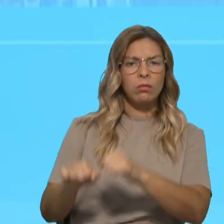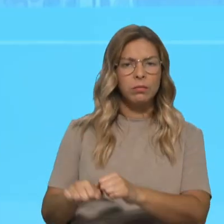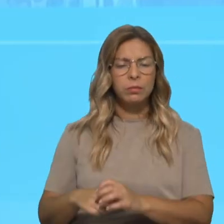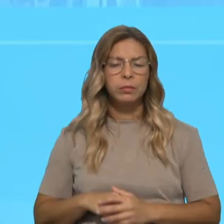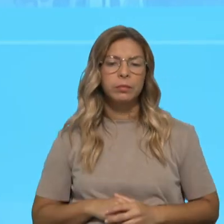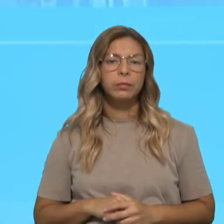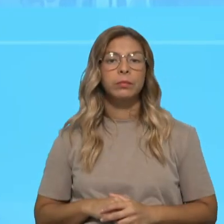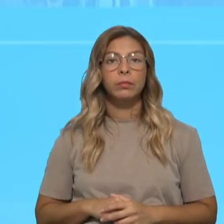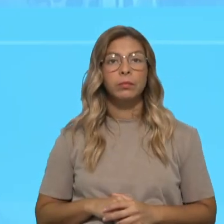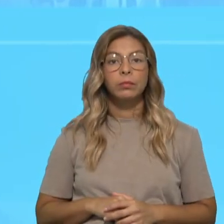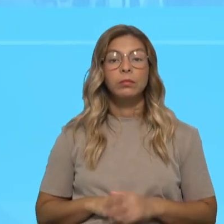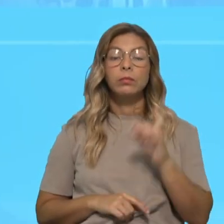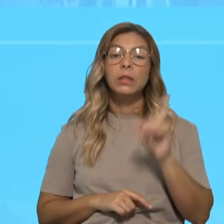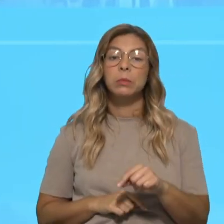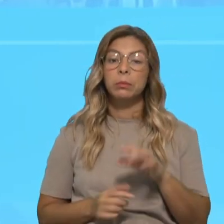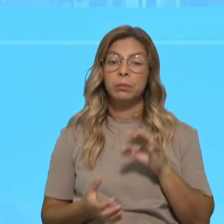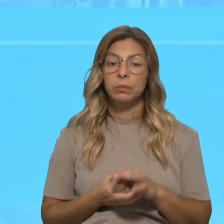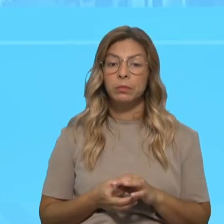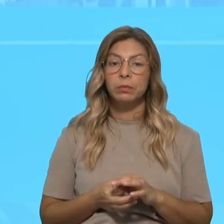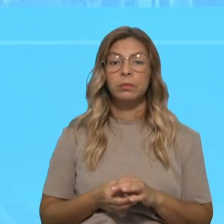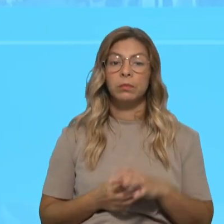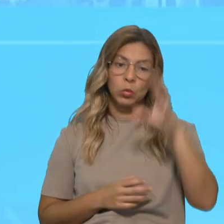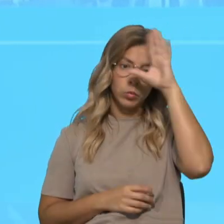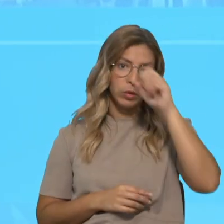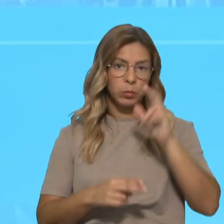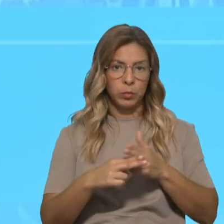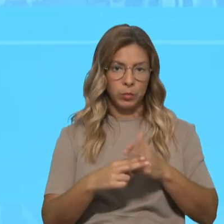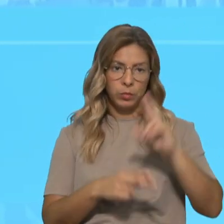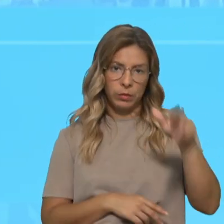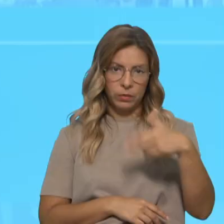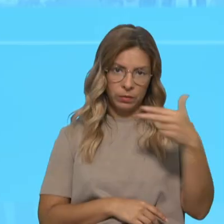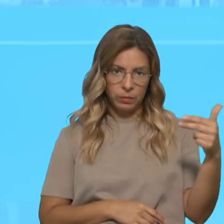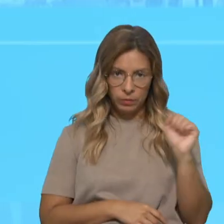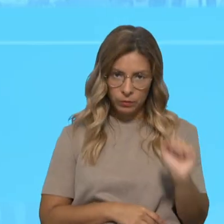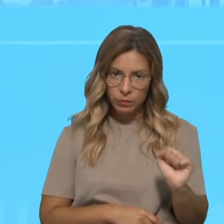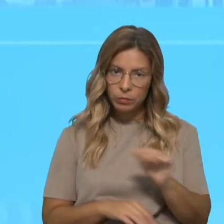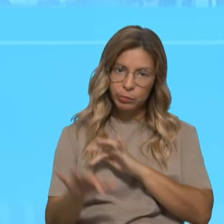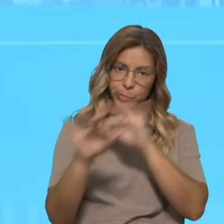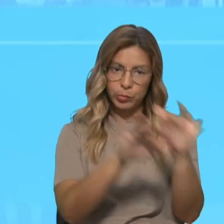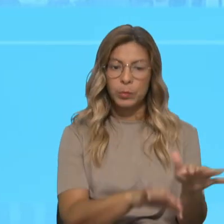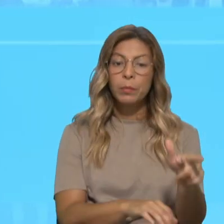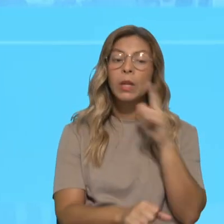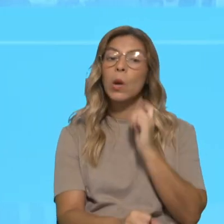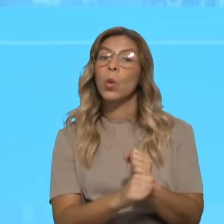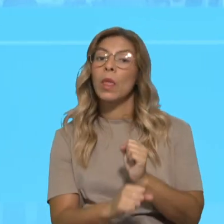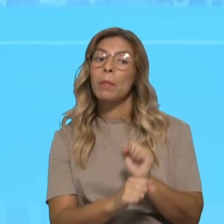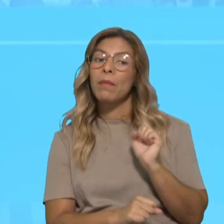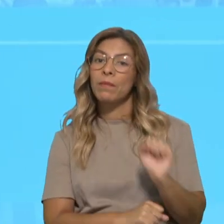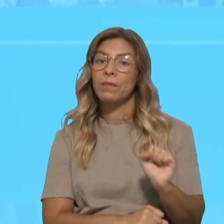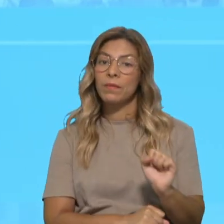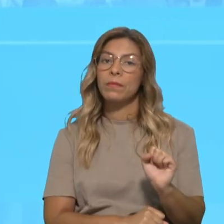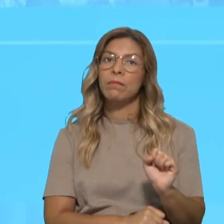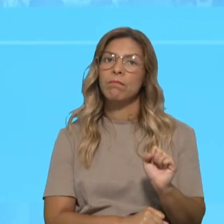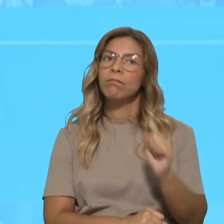a política, a propósito deste jubileu dos governantes, também a política como este exercício de trabalho em função do